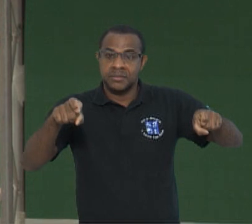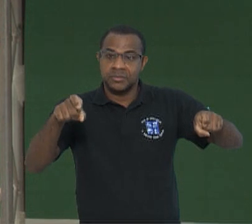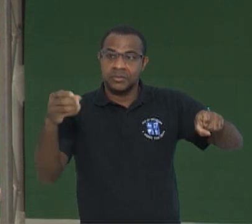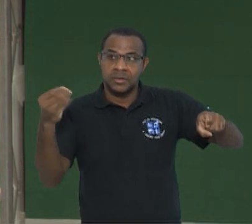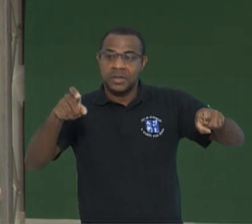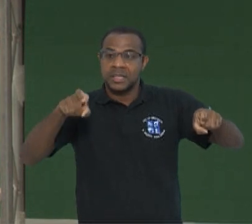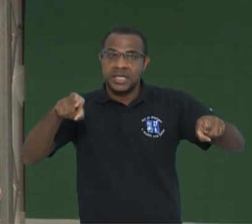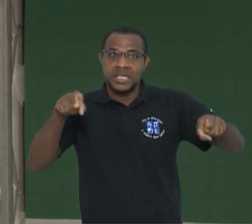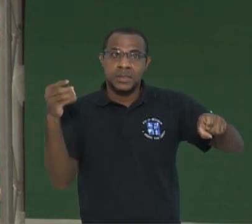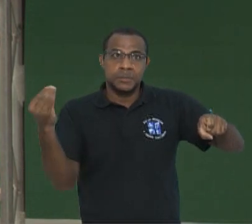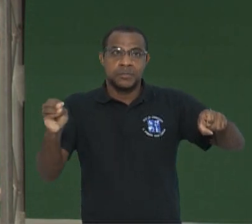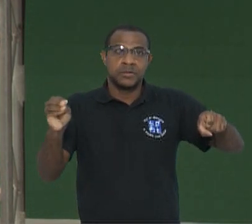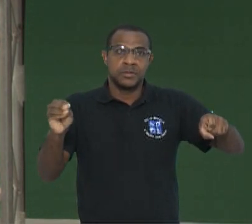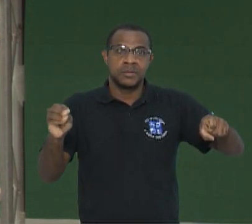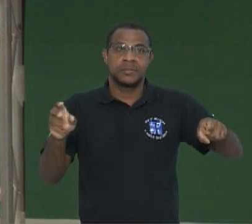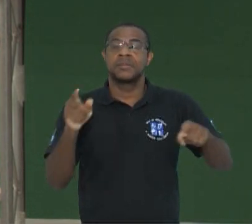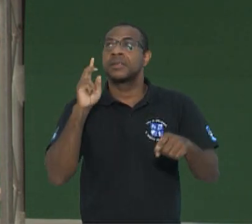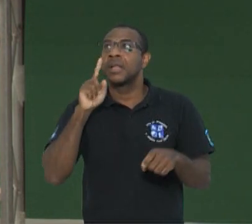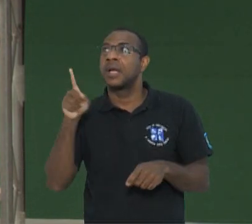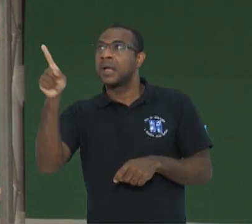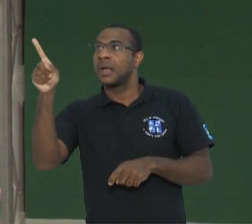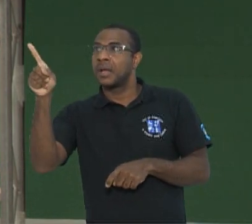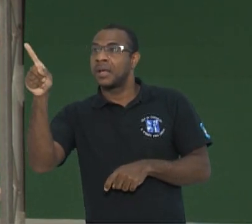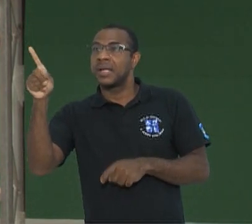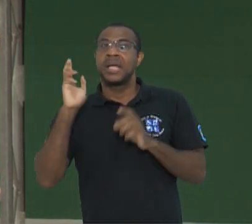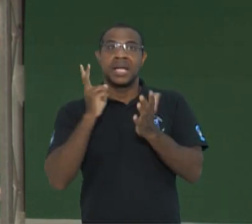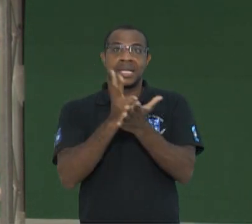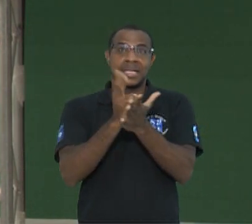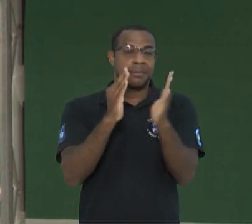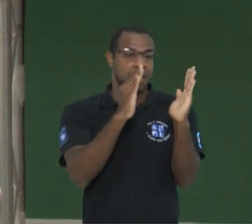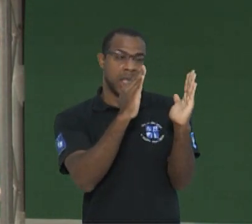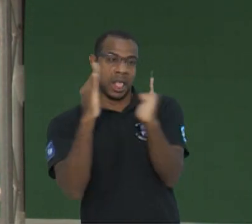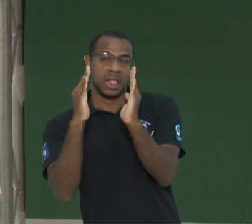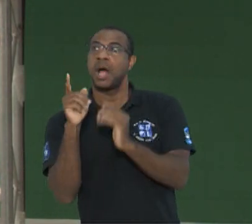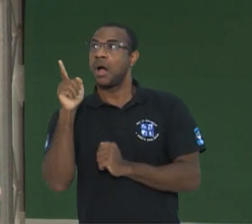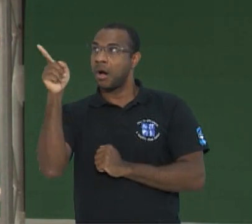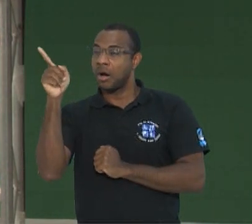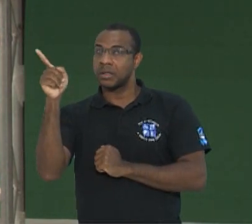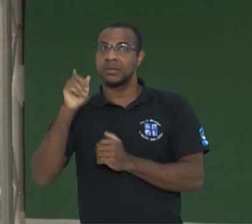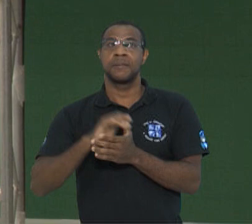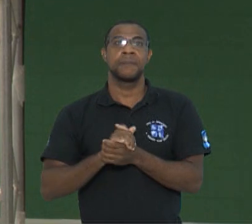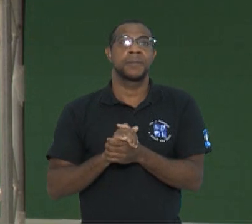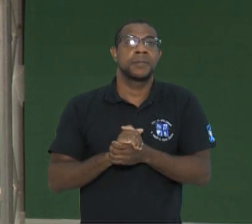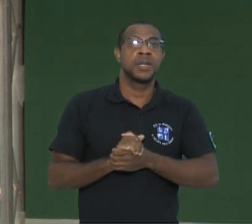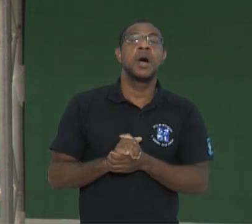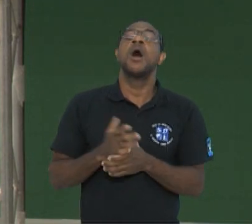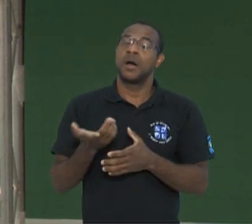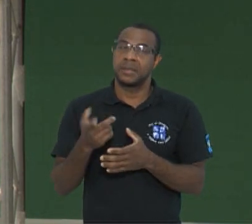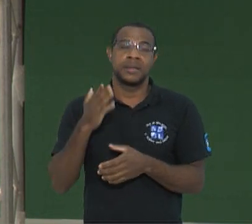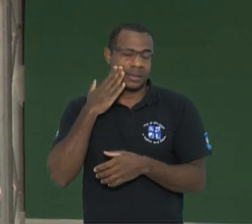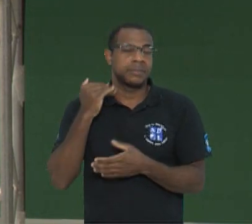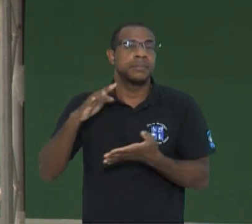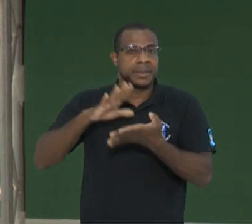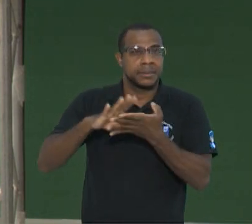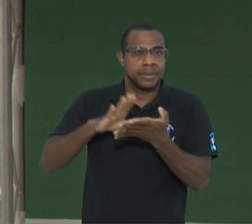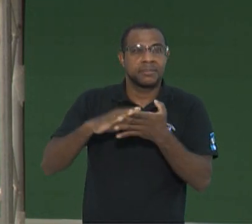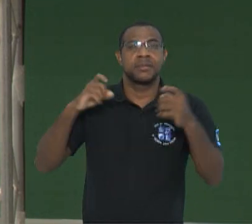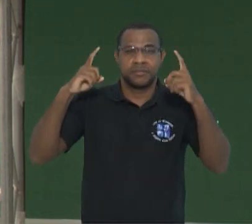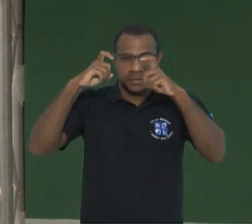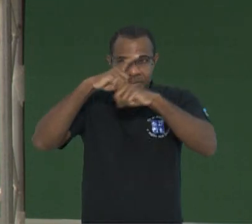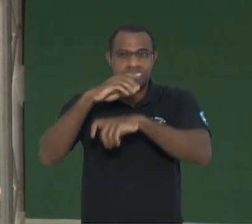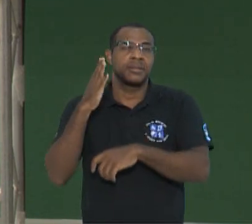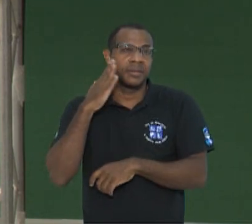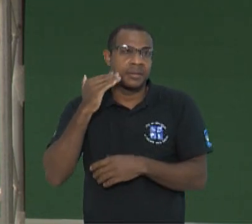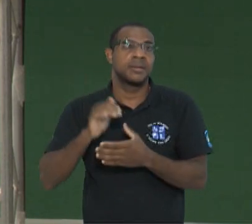Sempre aqui a² b² nessa ordem, tá? E olha que para o matemático dizer sempre é difícil, tá, gente? Então, esse